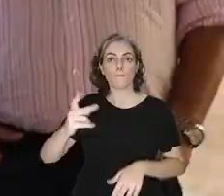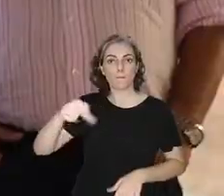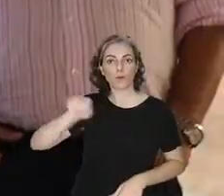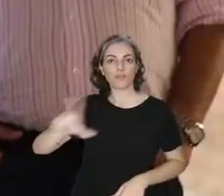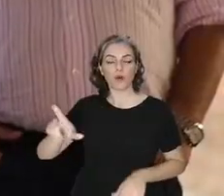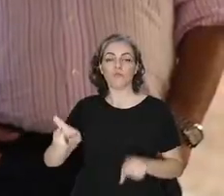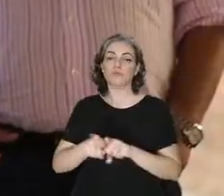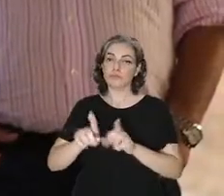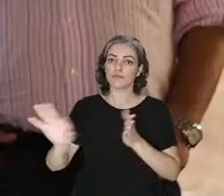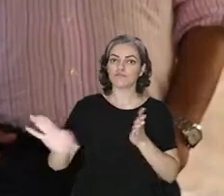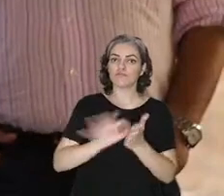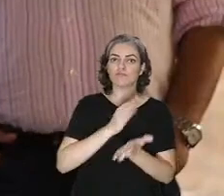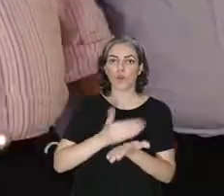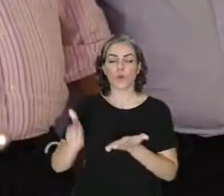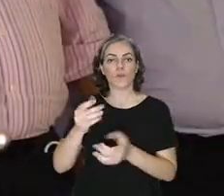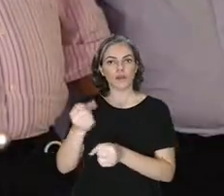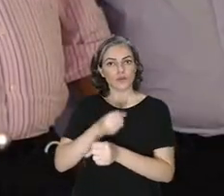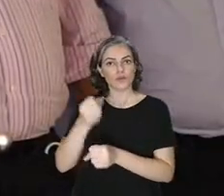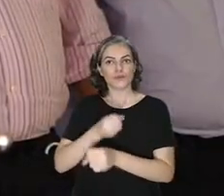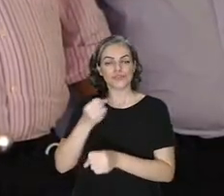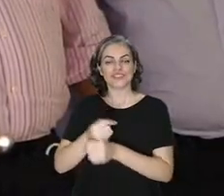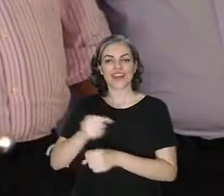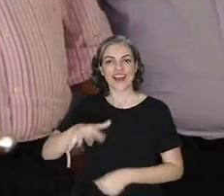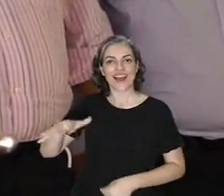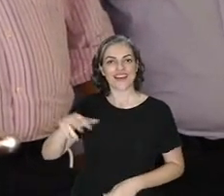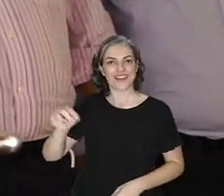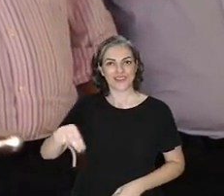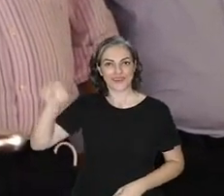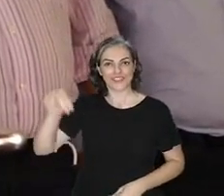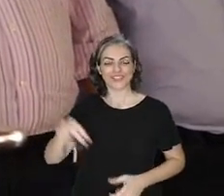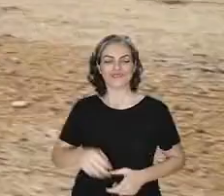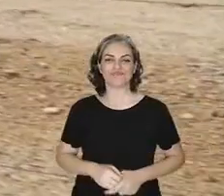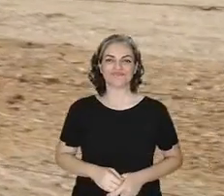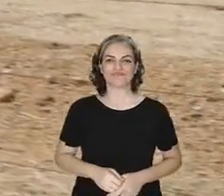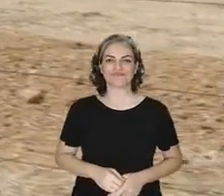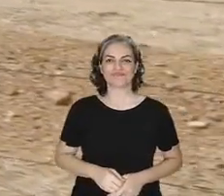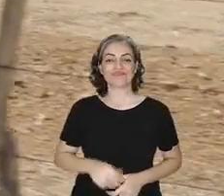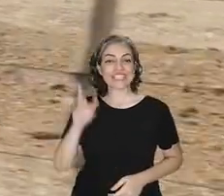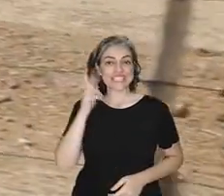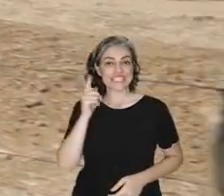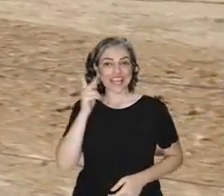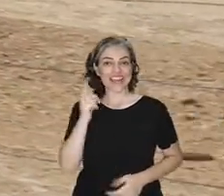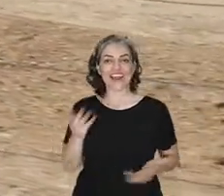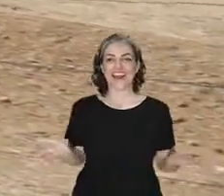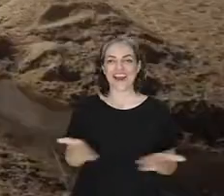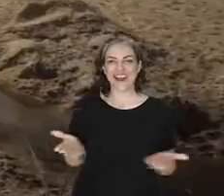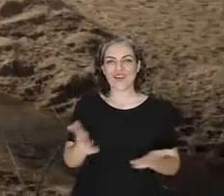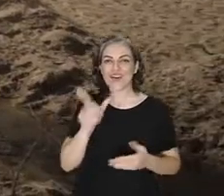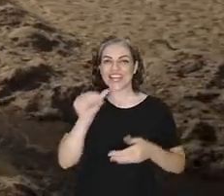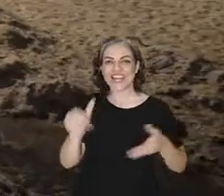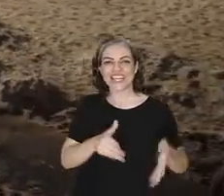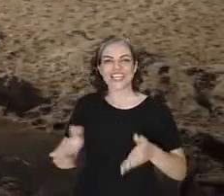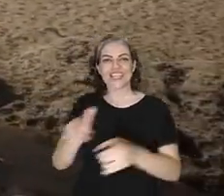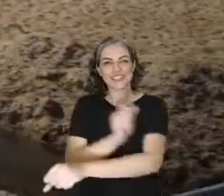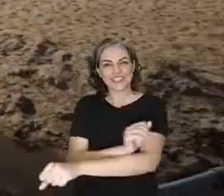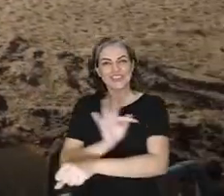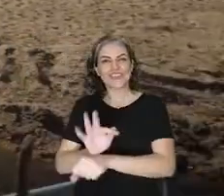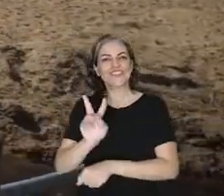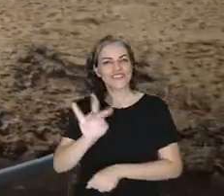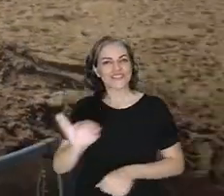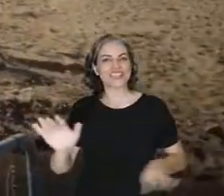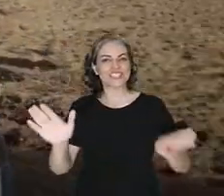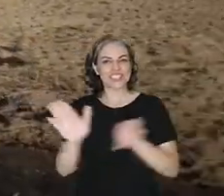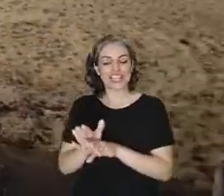Pontal e aspiramos a ordem de serviço para o início da construção da área Norte seguimos para o Ceará onde agora as Águas do São